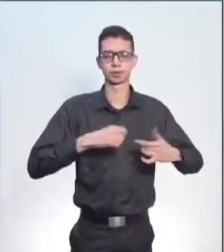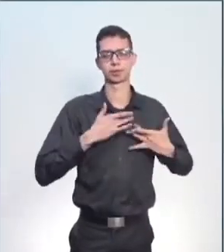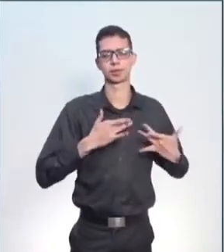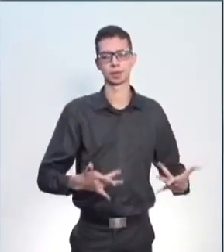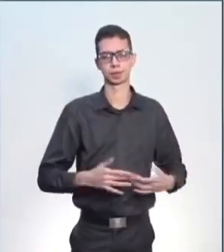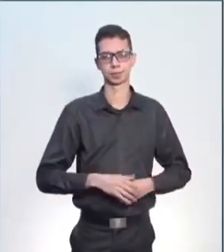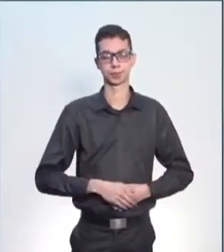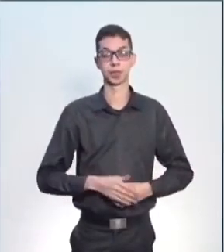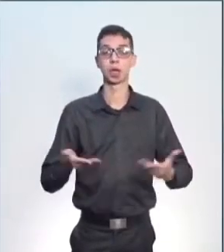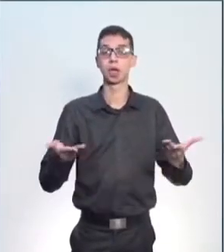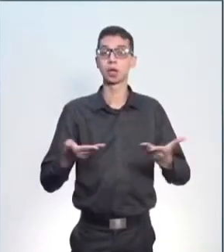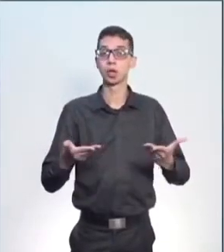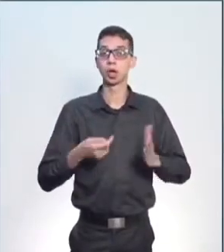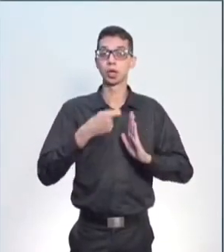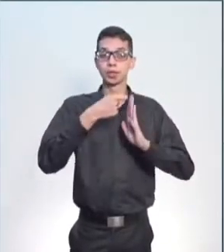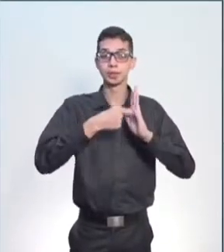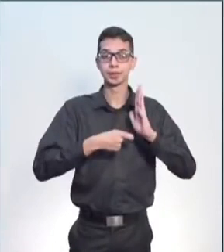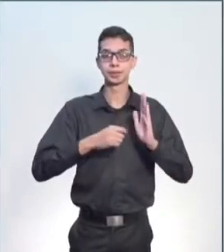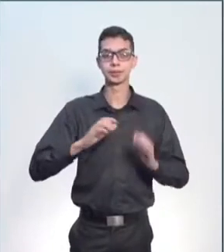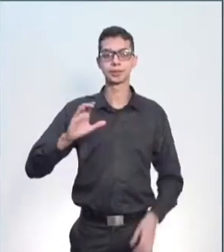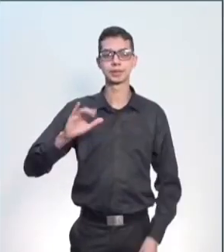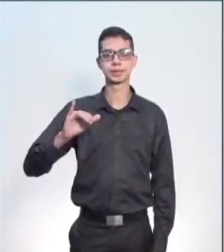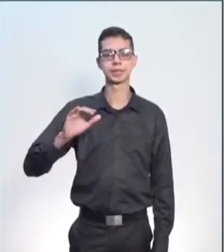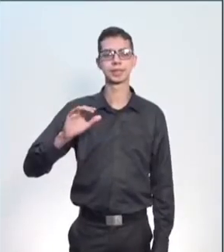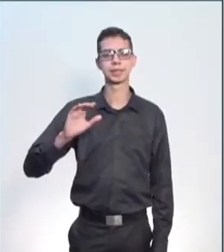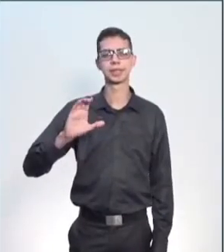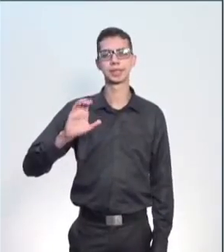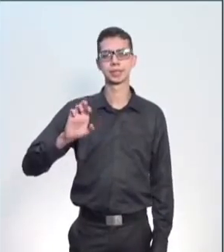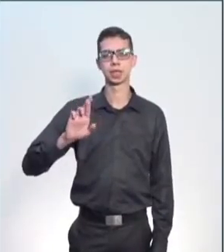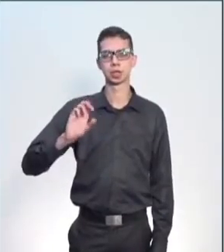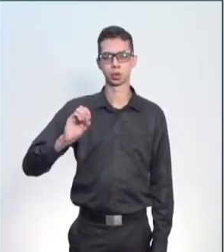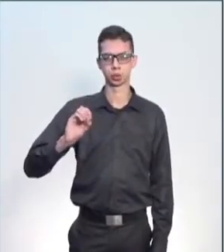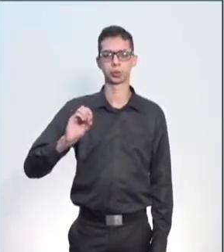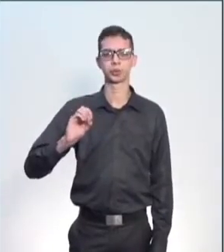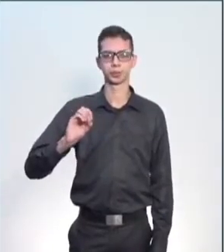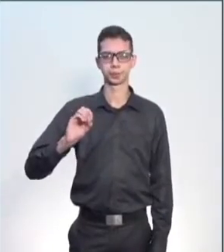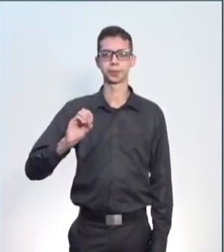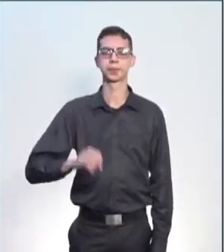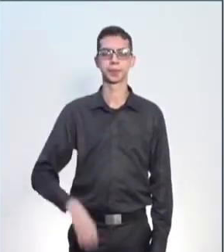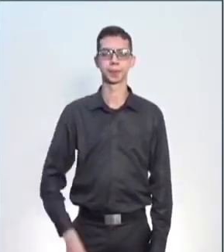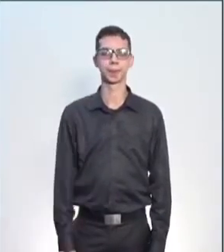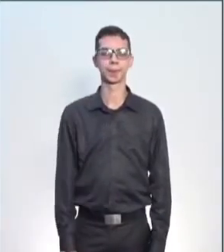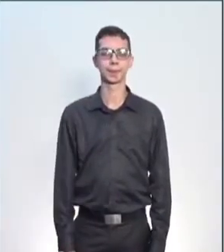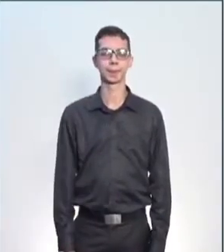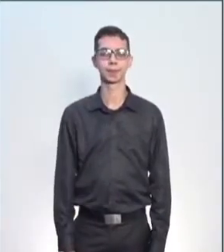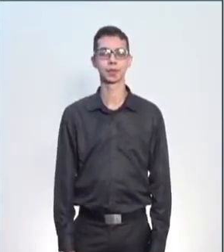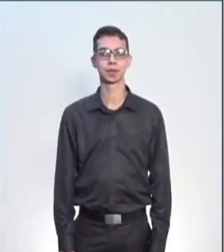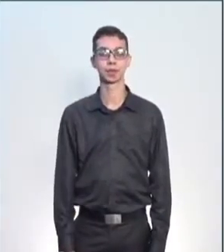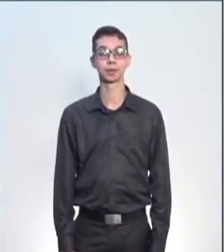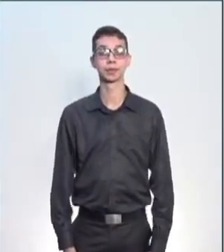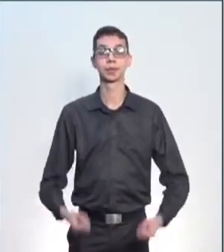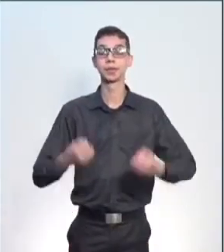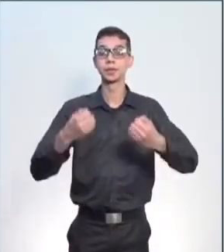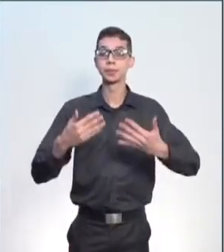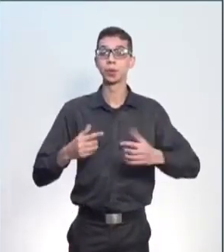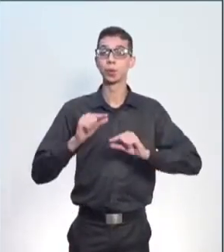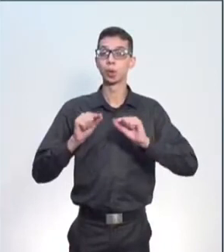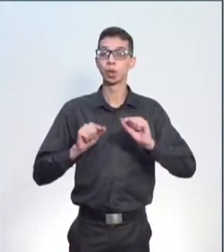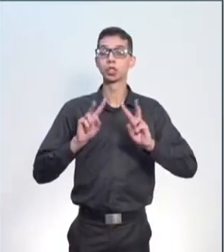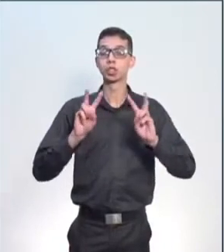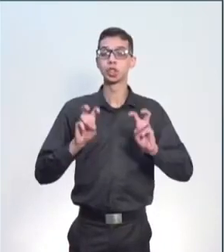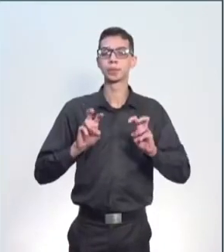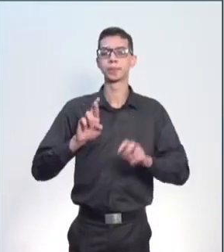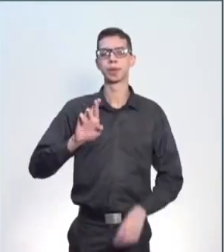Que aqui é um texto do Cícero, ou Quíquero, como algumas pessoas gostam de falar. Que ele vai falar sobre a República, o